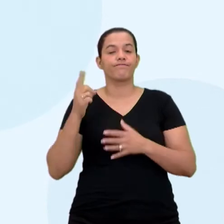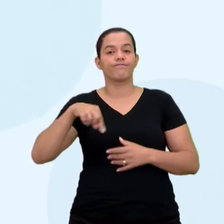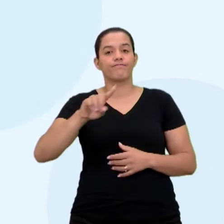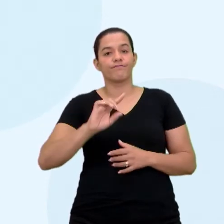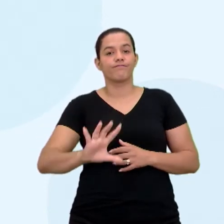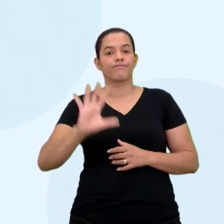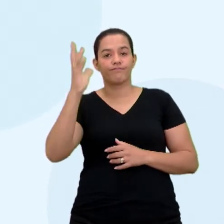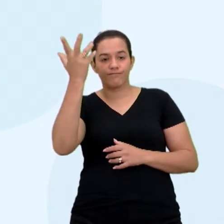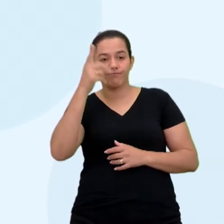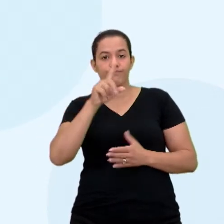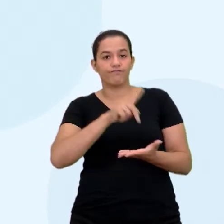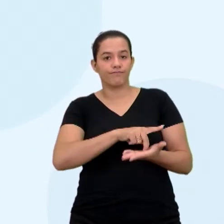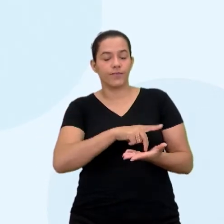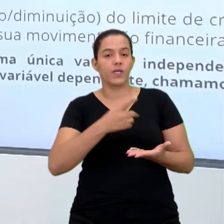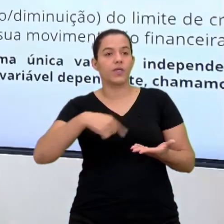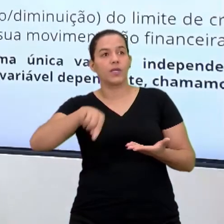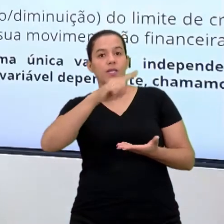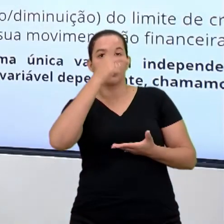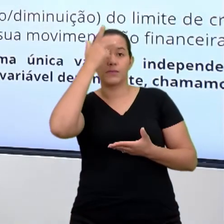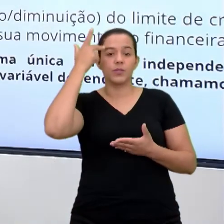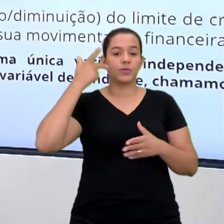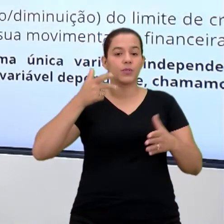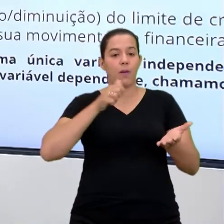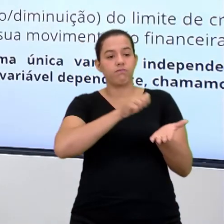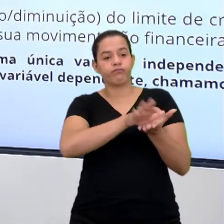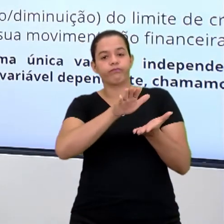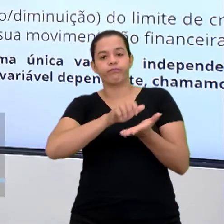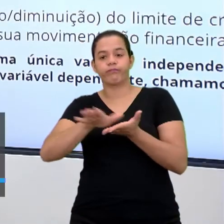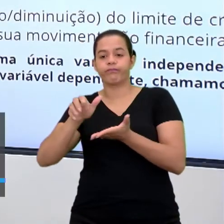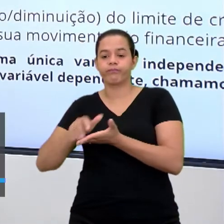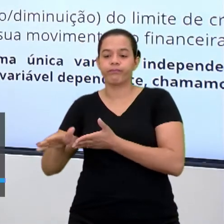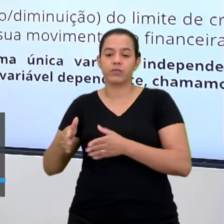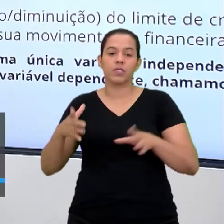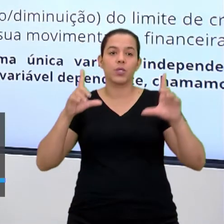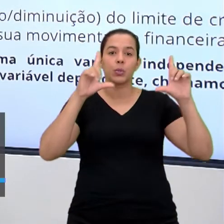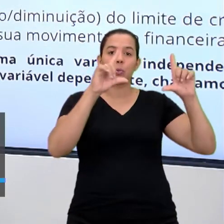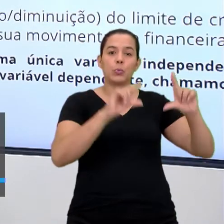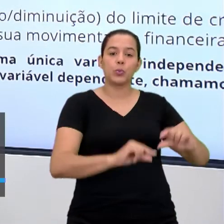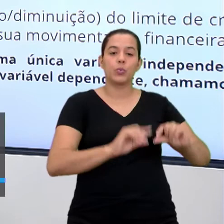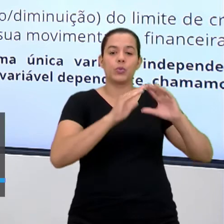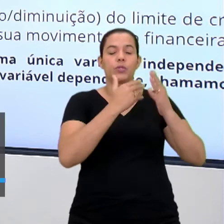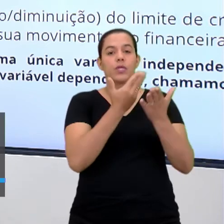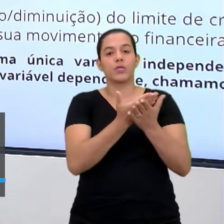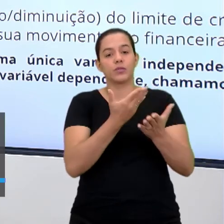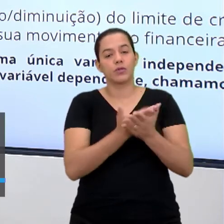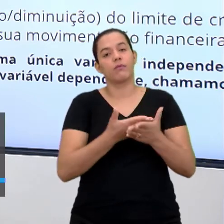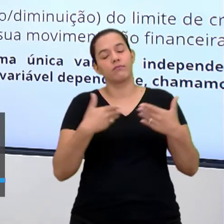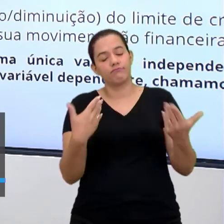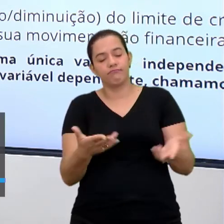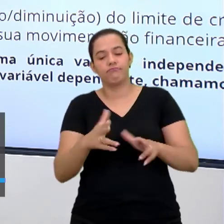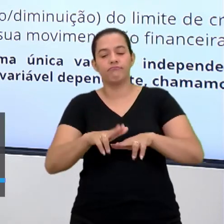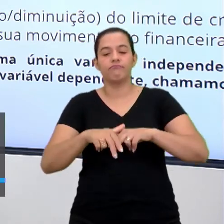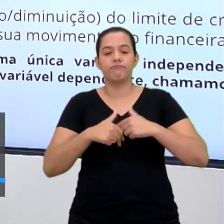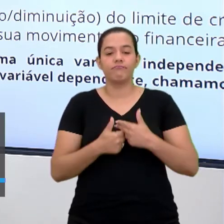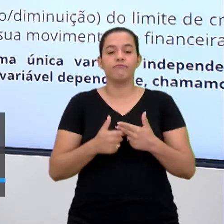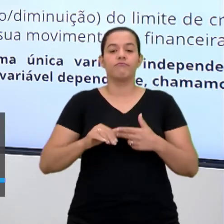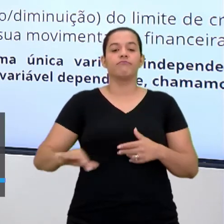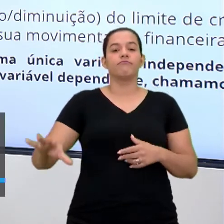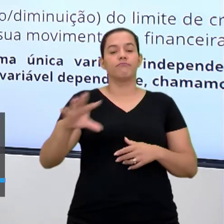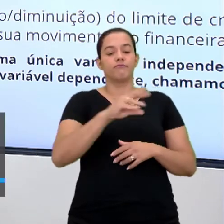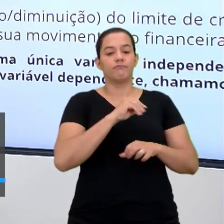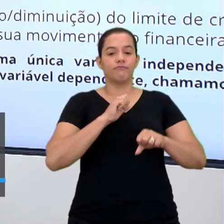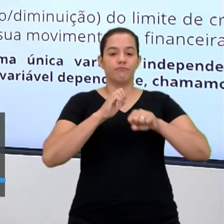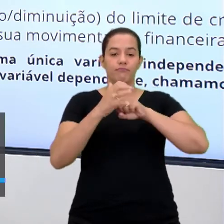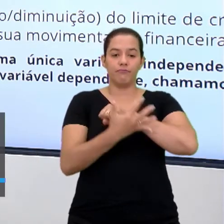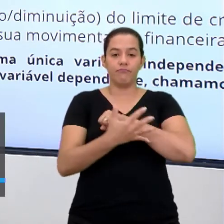real, a gente vê o número de evadidos, né? A evasão escolar, ela aumentando em função tá? Por incrível que pareça, né? A